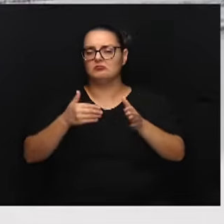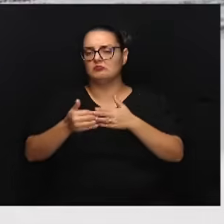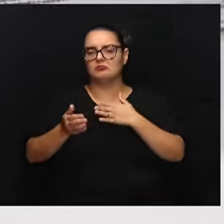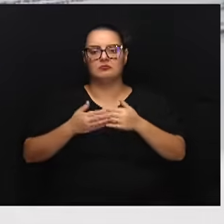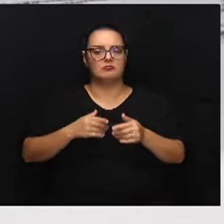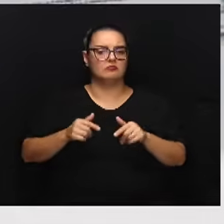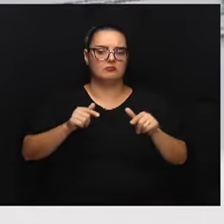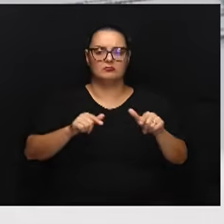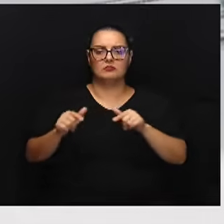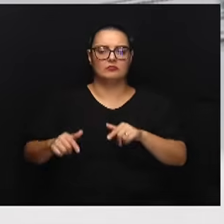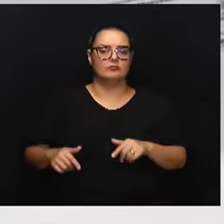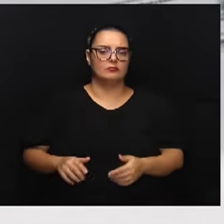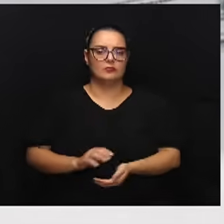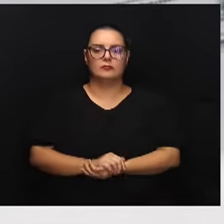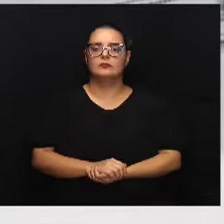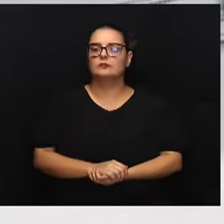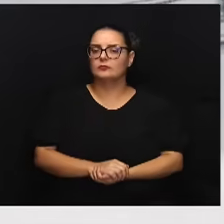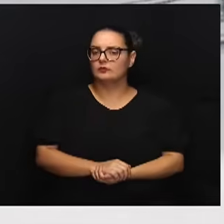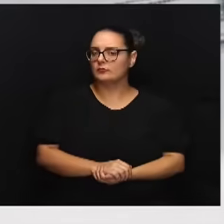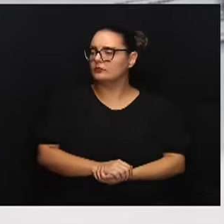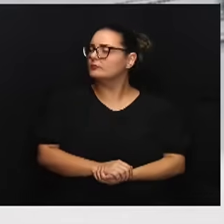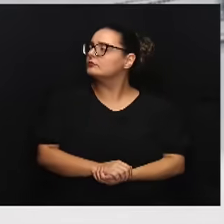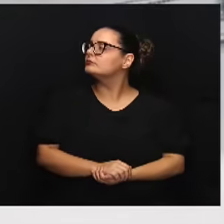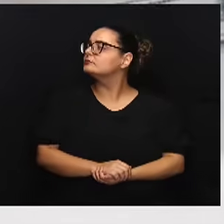quiser. Onde quiser.